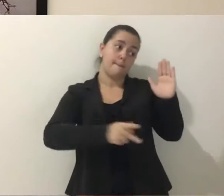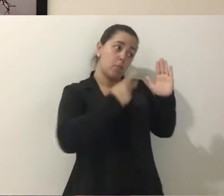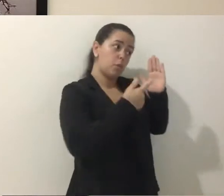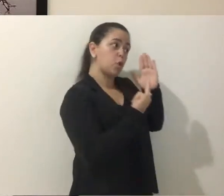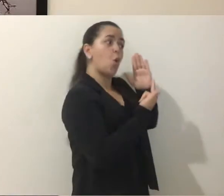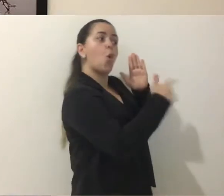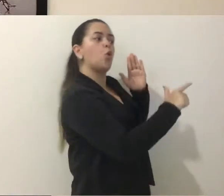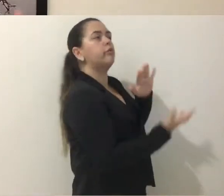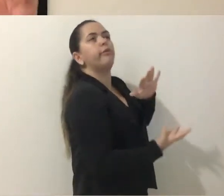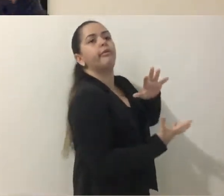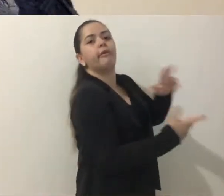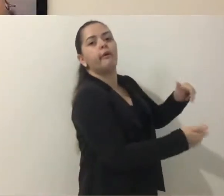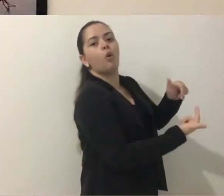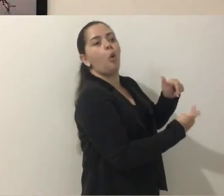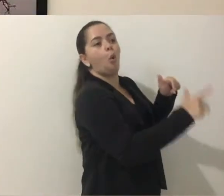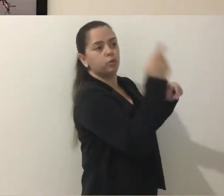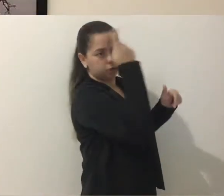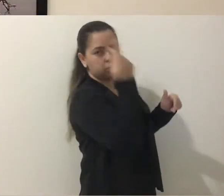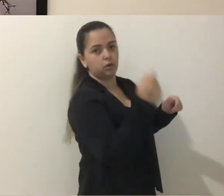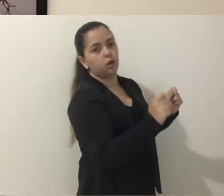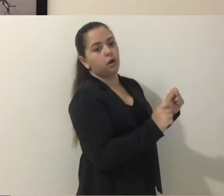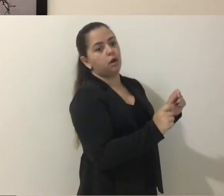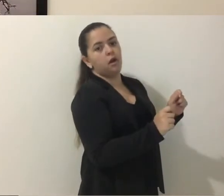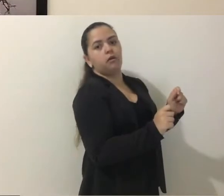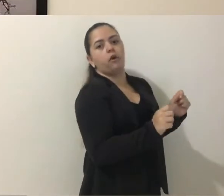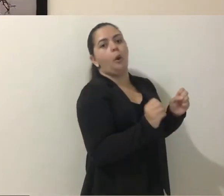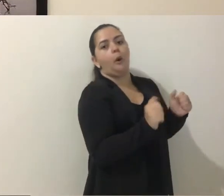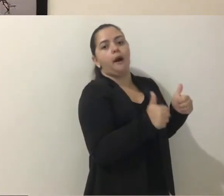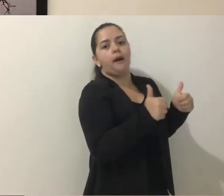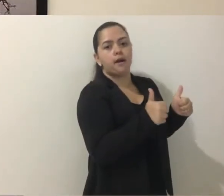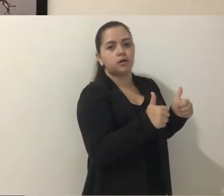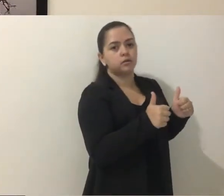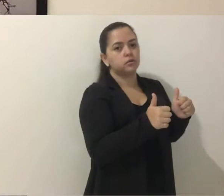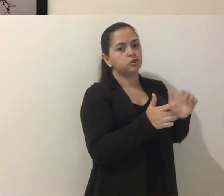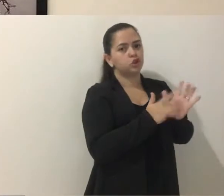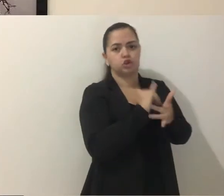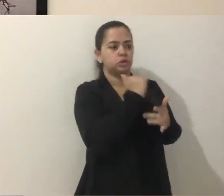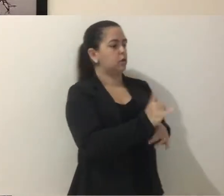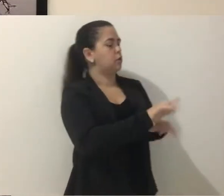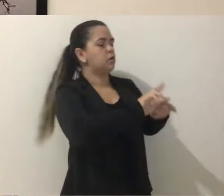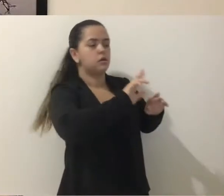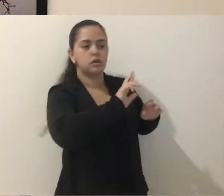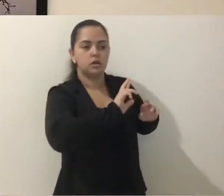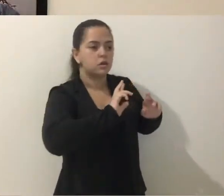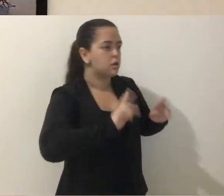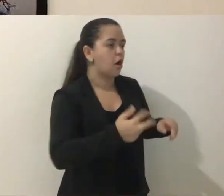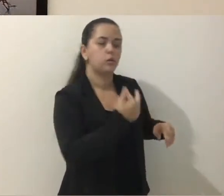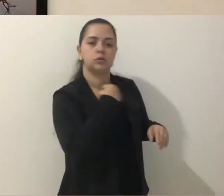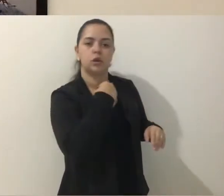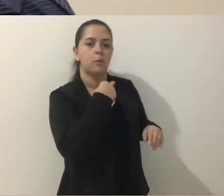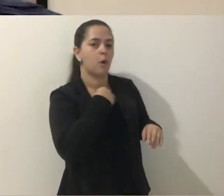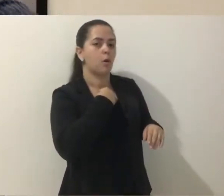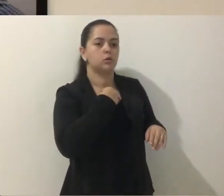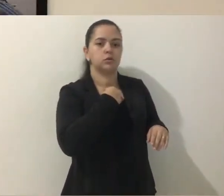pela terra, tudo bem. Aí Jesus está dizendo, olha, a terra, não jure de modo nenhum, nem pelo céu, porque é o trono de Deus. Ou seja, Jesus está